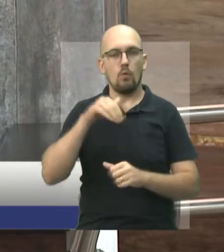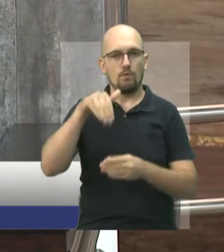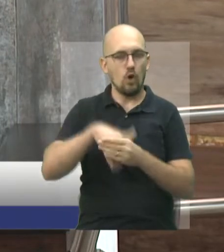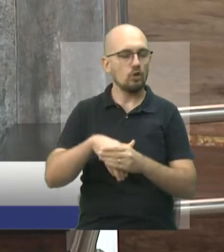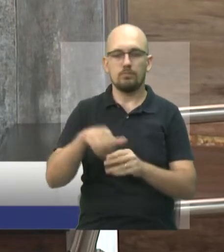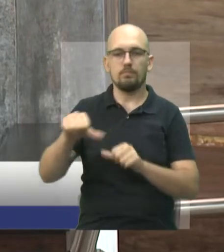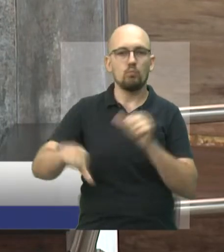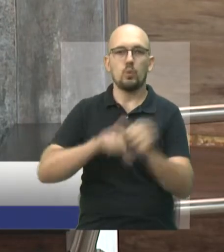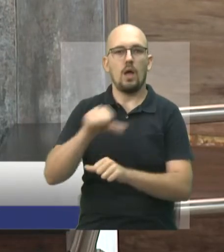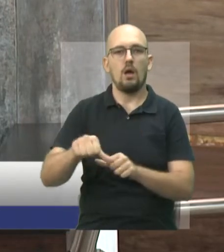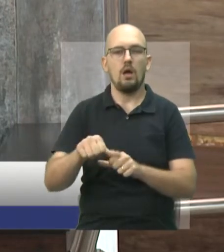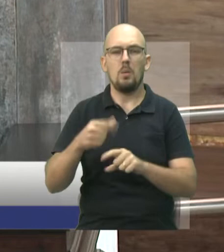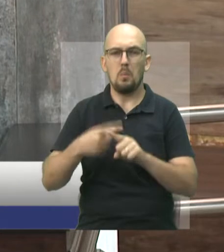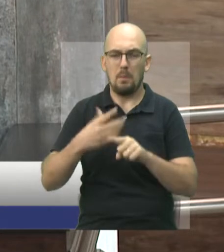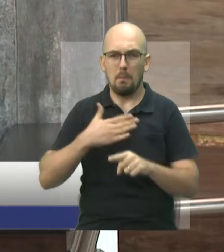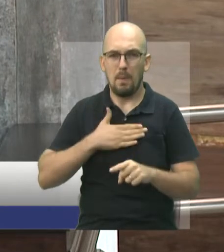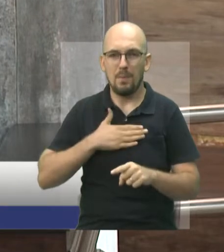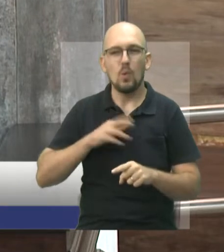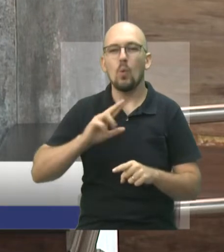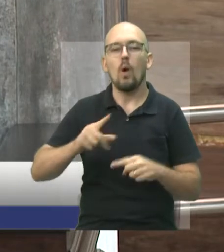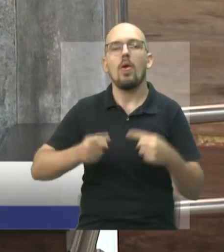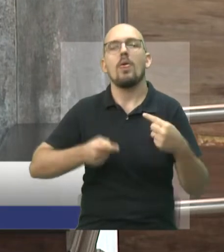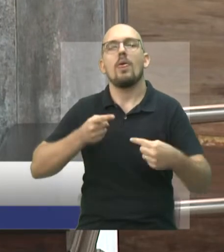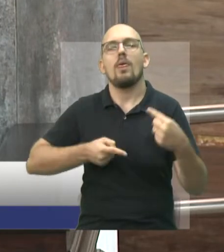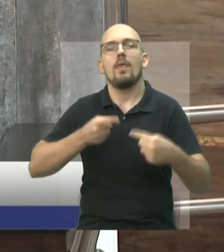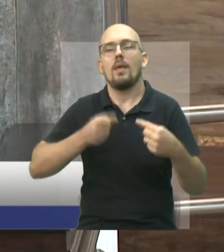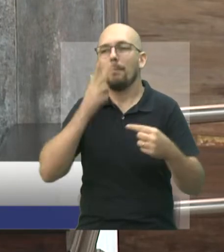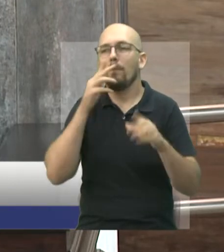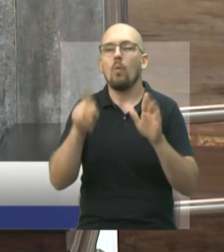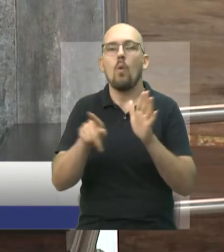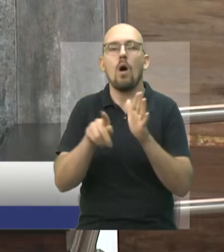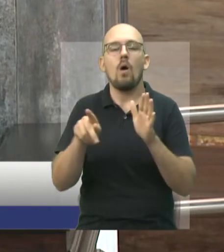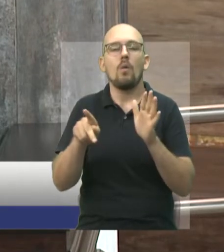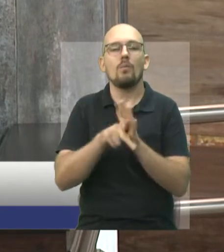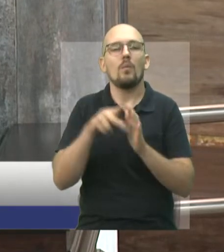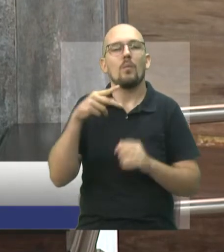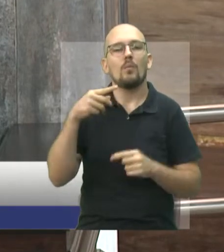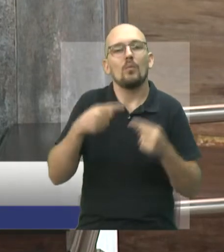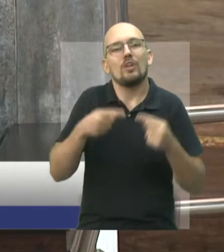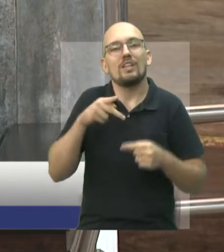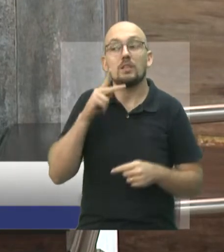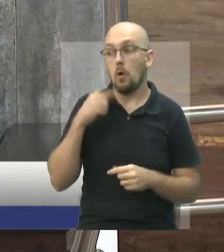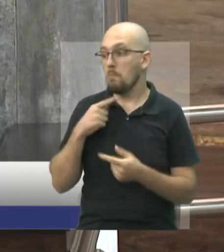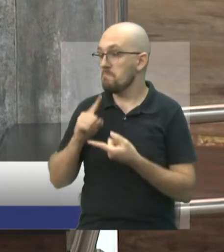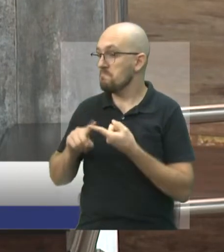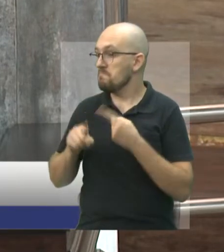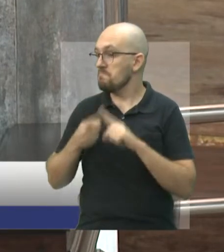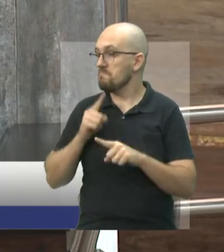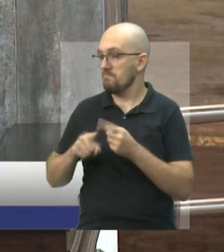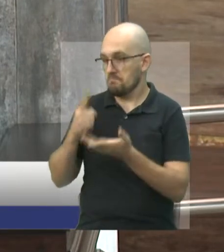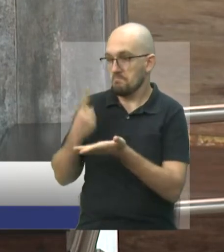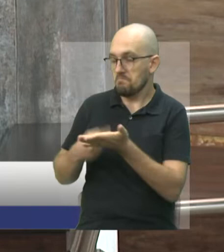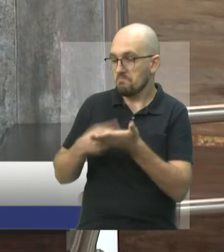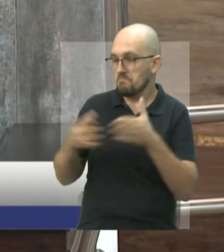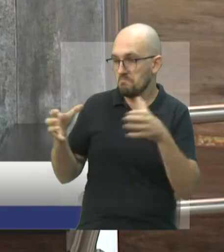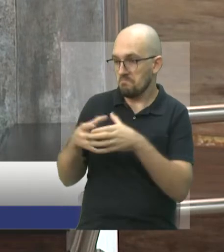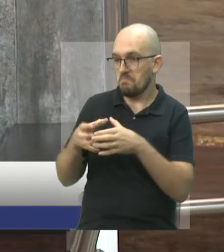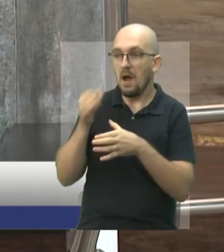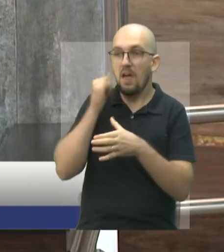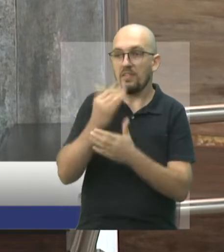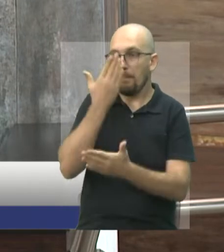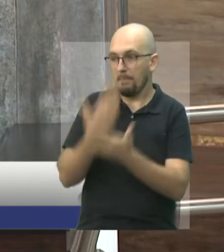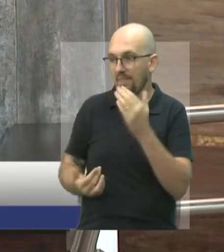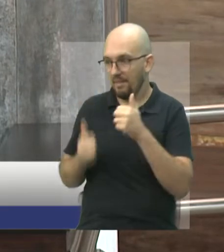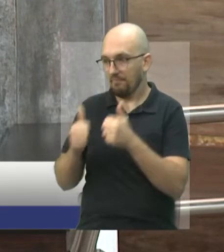não é fazer política, não é chegar e vamos montar uma chapa para não perder,